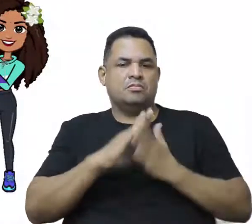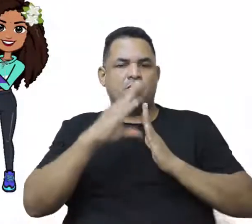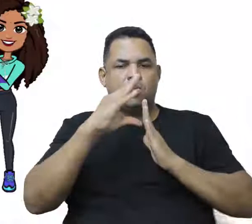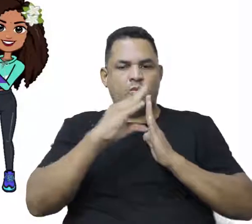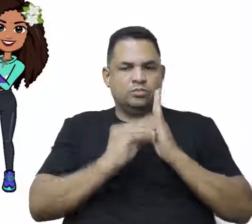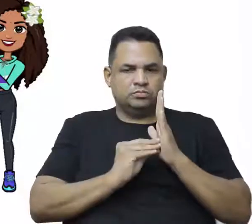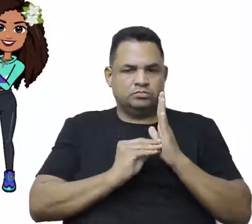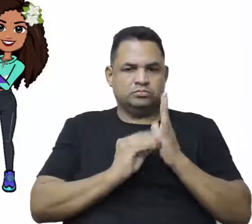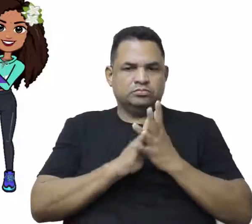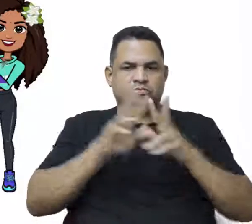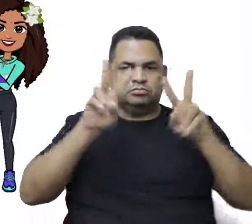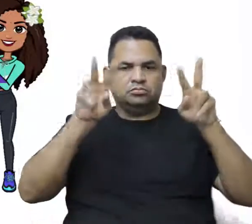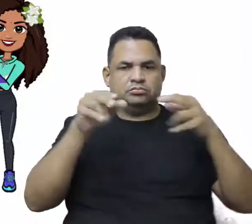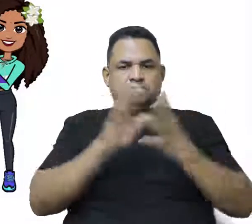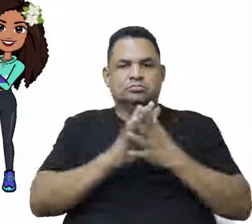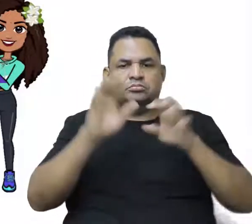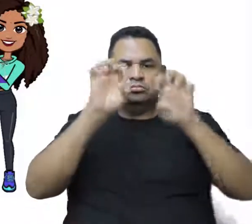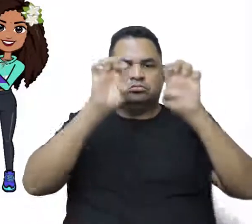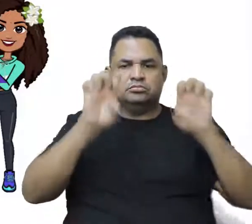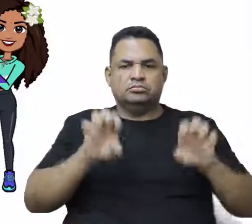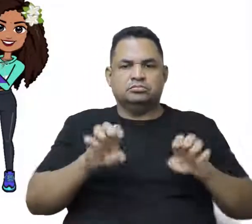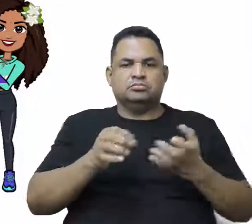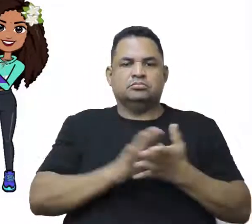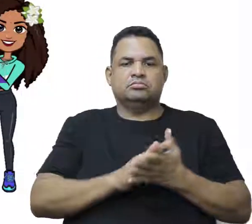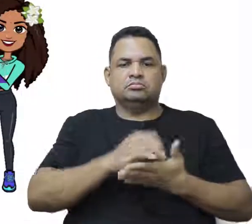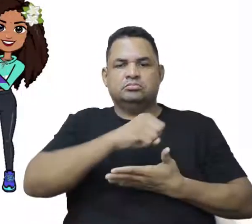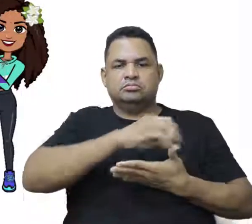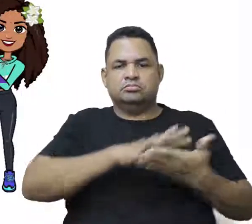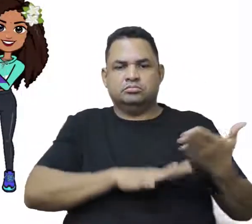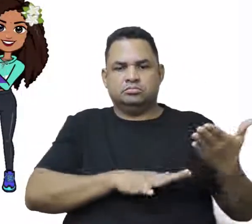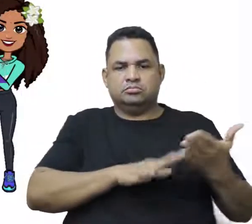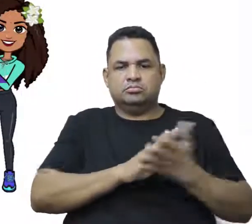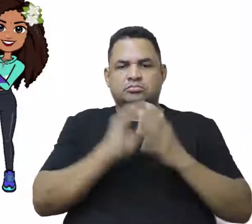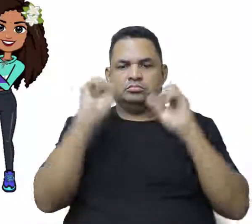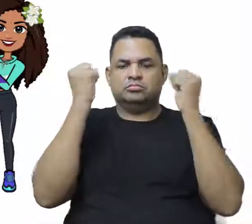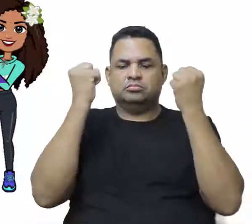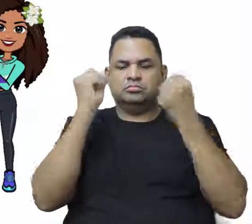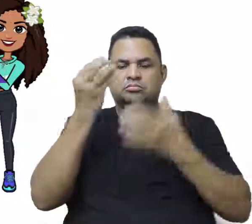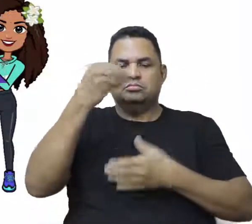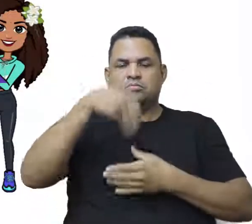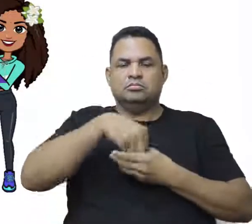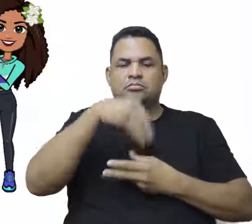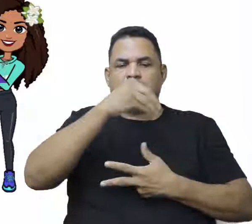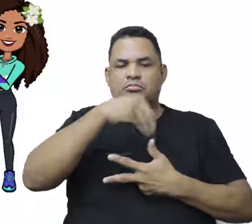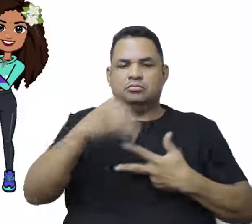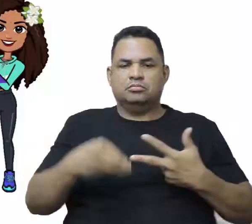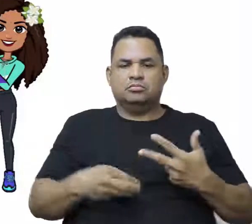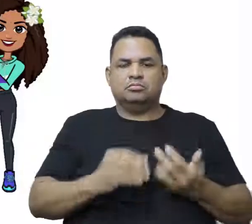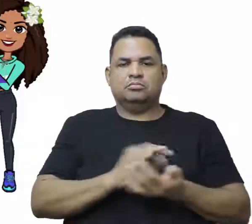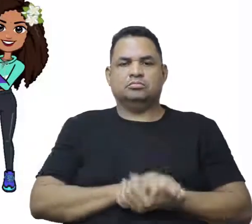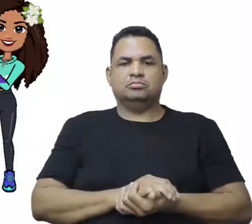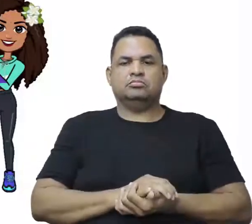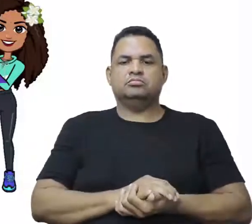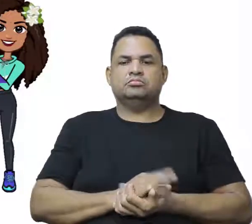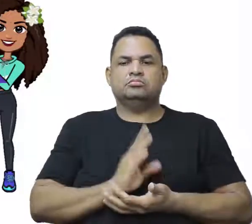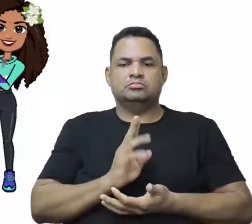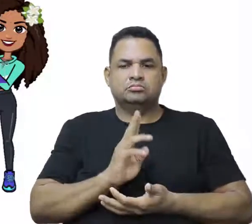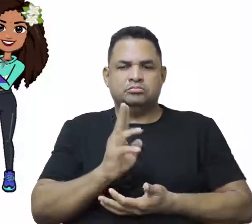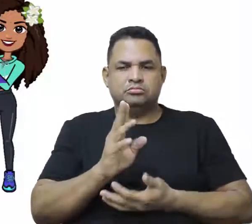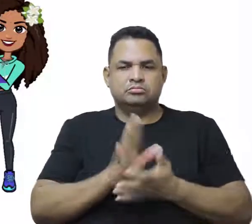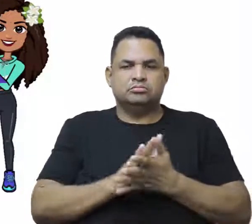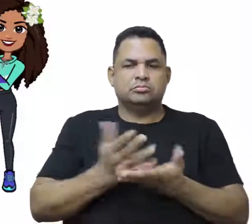os conteúdos, os temas e a estrutura das questões de educação física contempladas no Enem. Será que segue